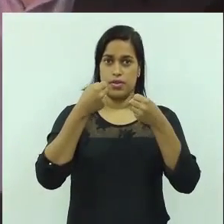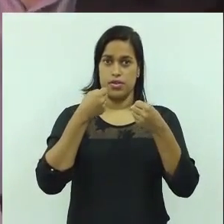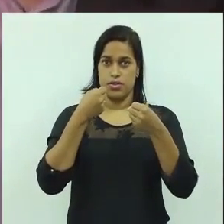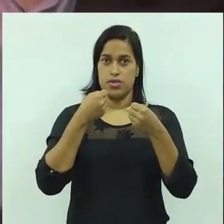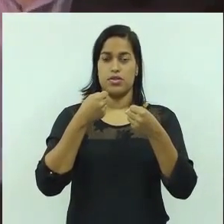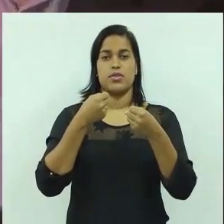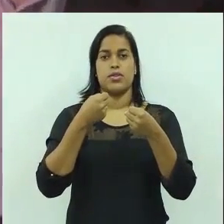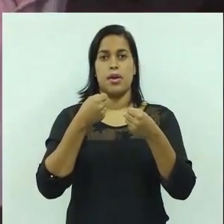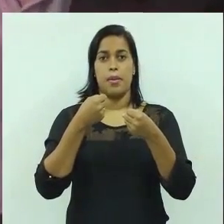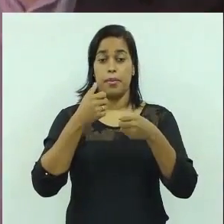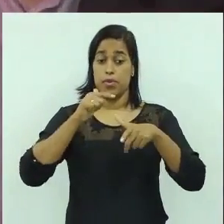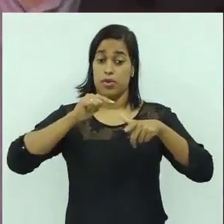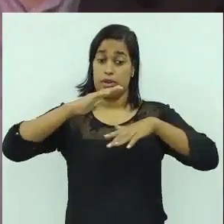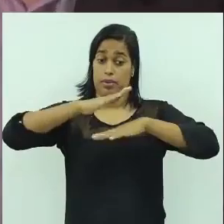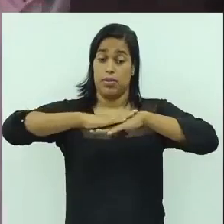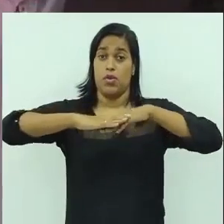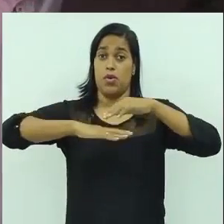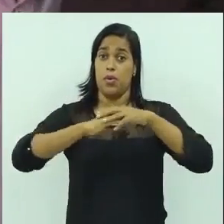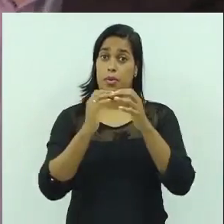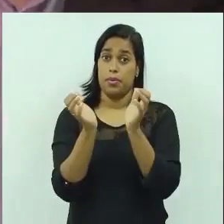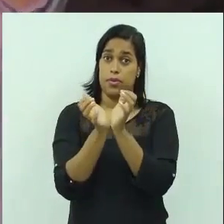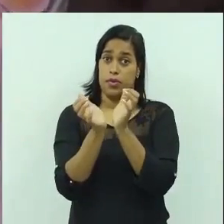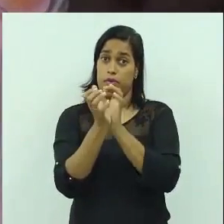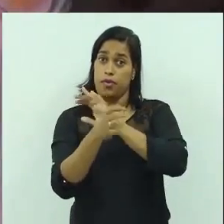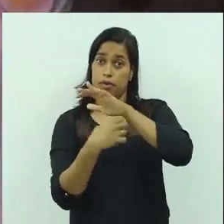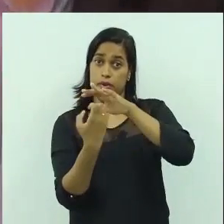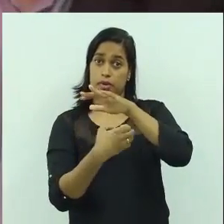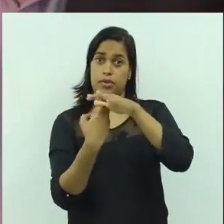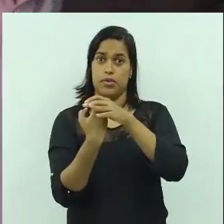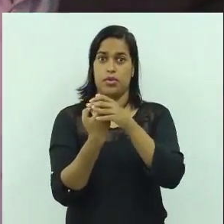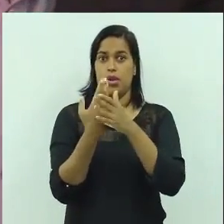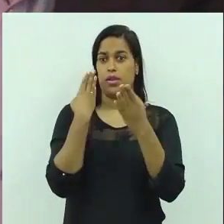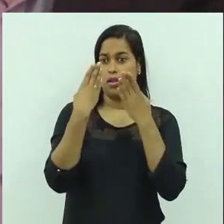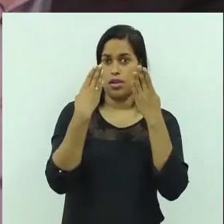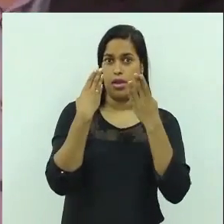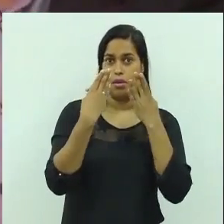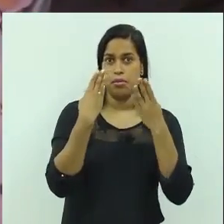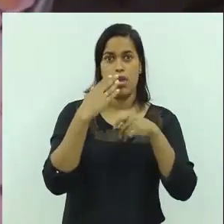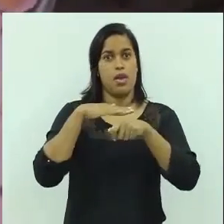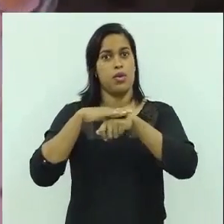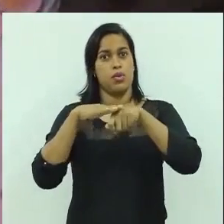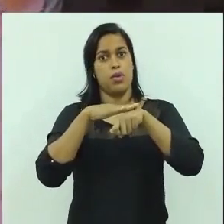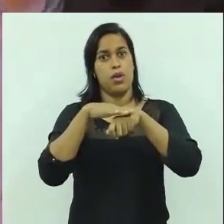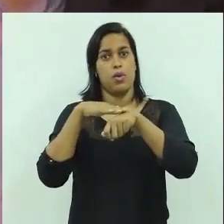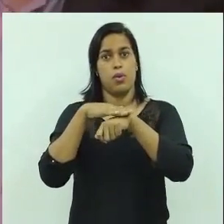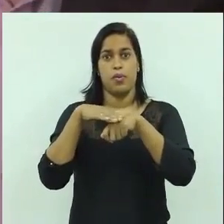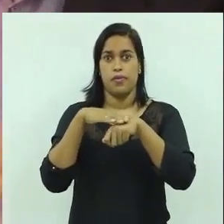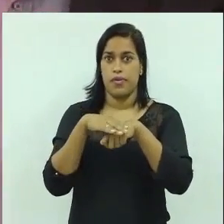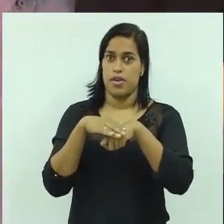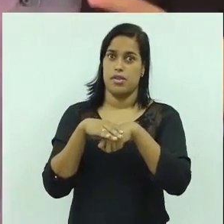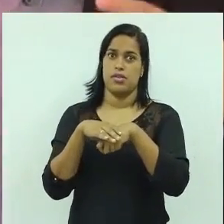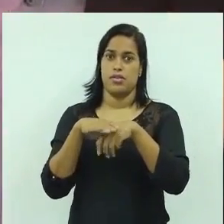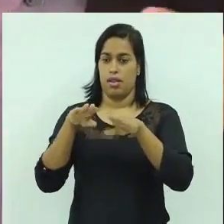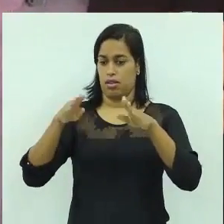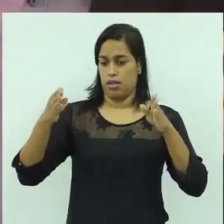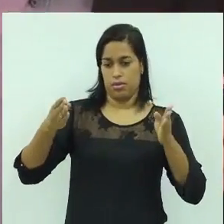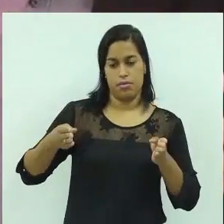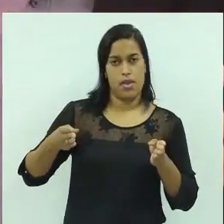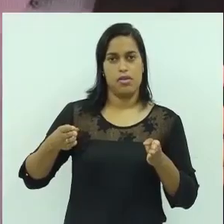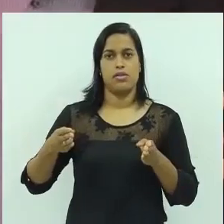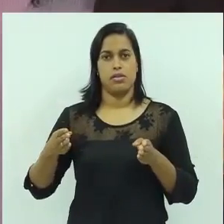emprego para emprego corporativa. Não é psicoterapia e não é conversa de mesa de bar. Então,